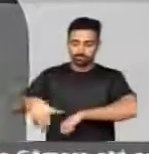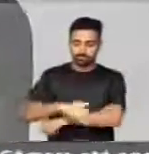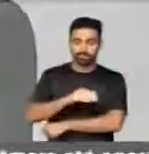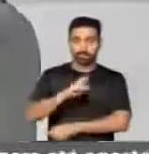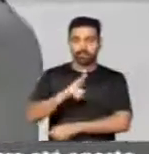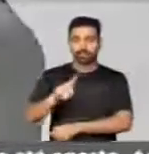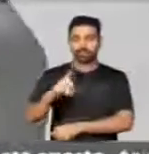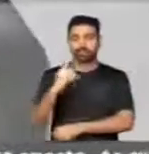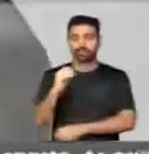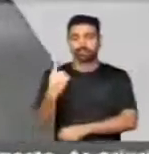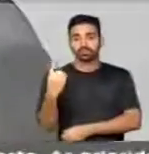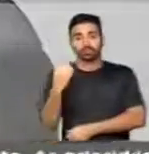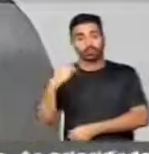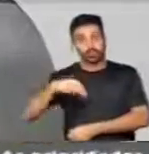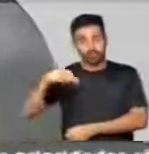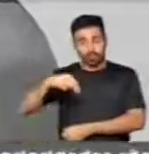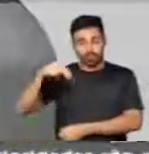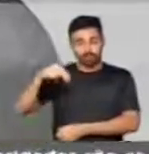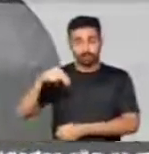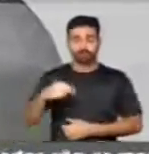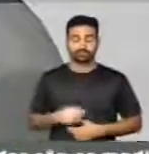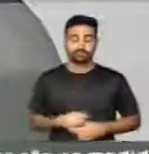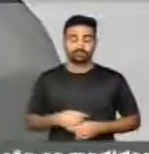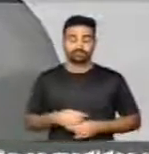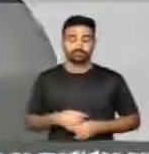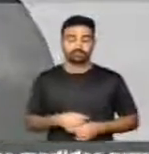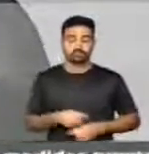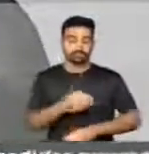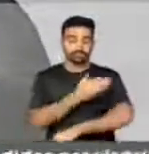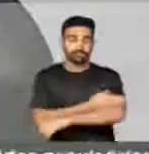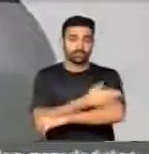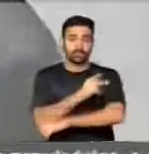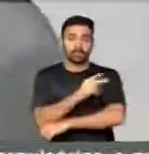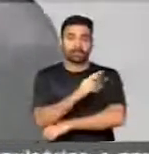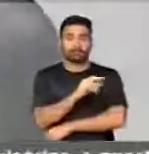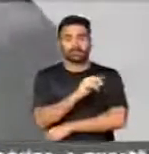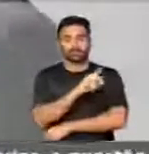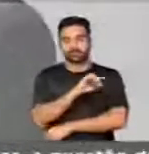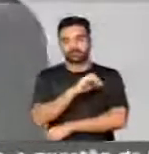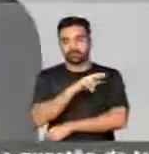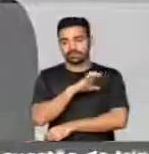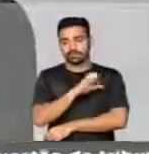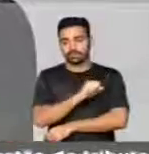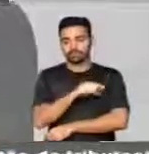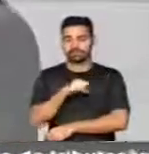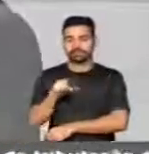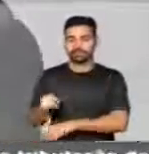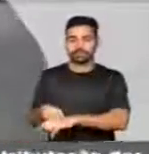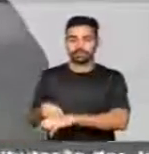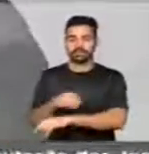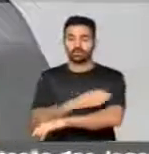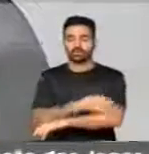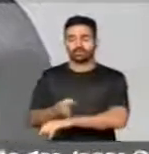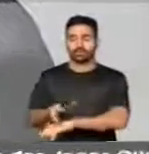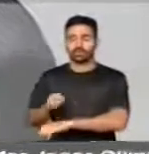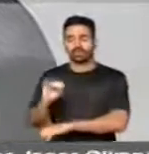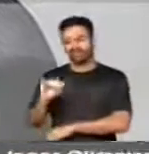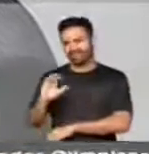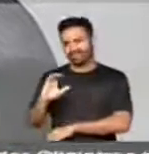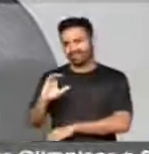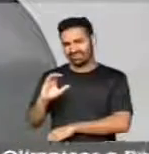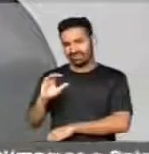Norte, no percurso Prazeres e Igaraçu, que está em dificuldade grande